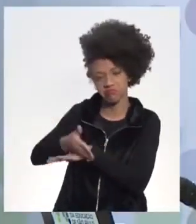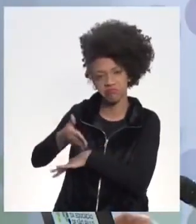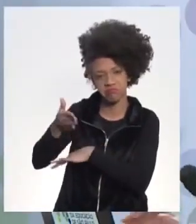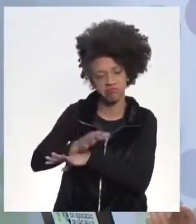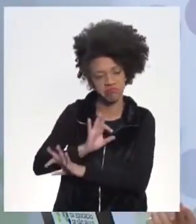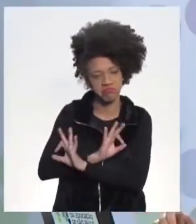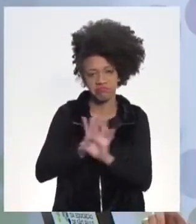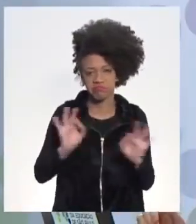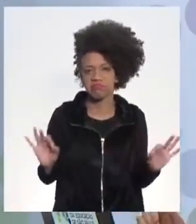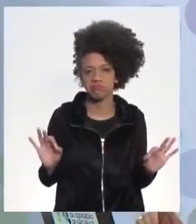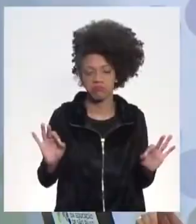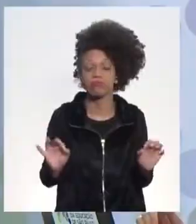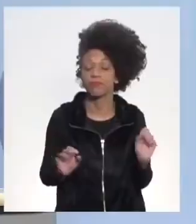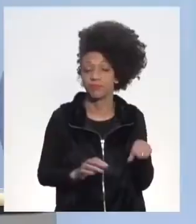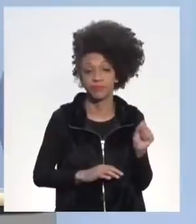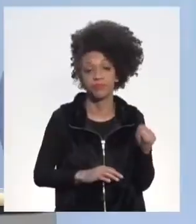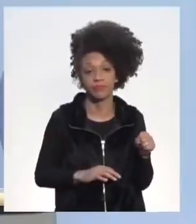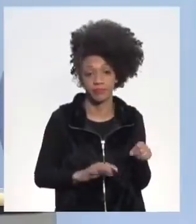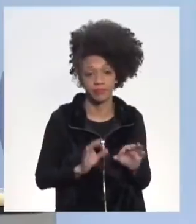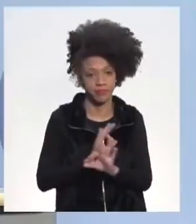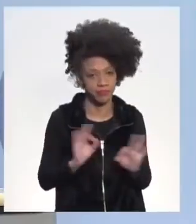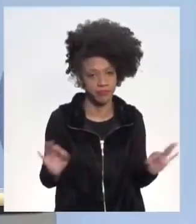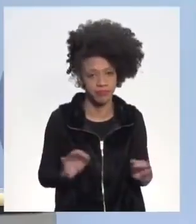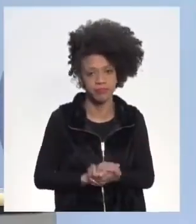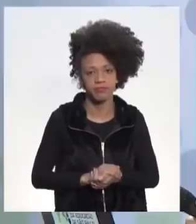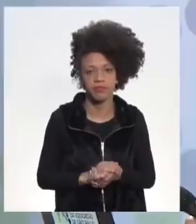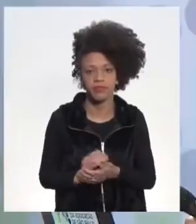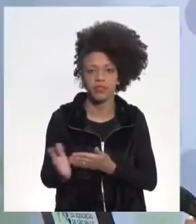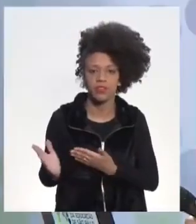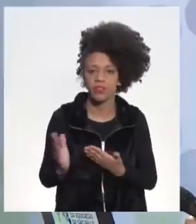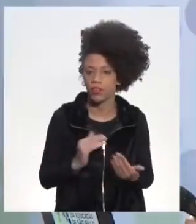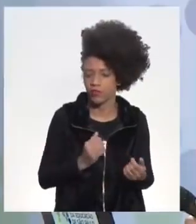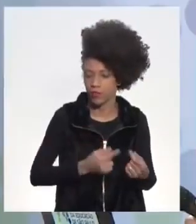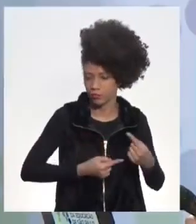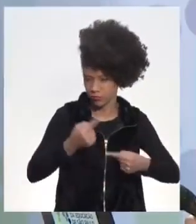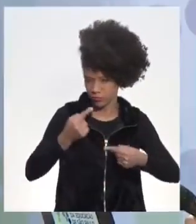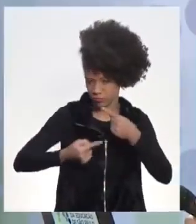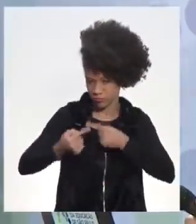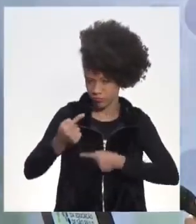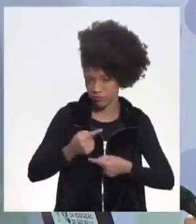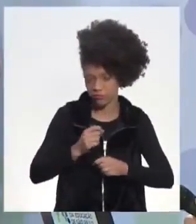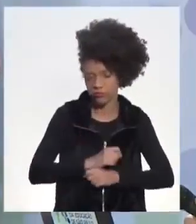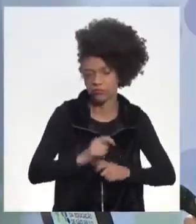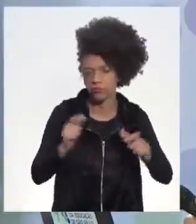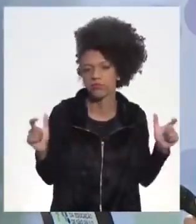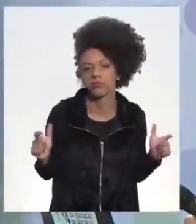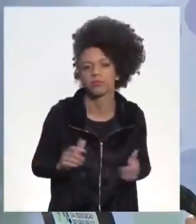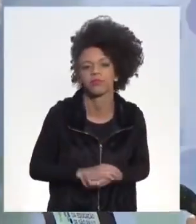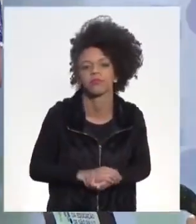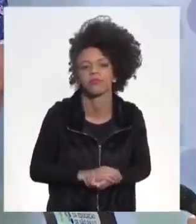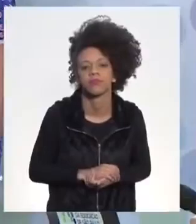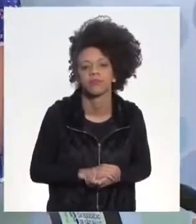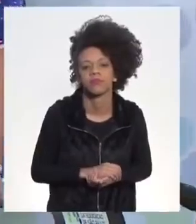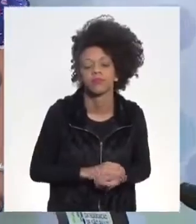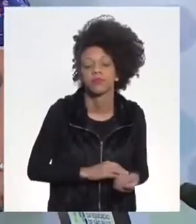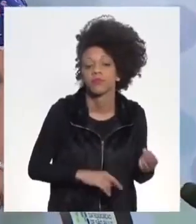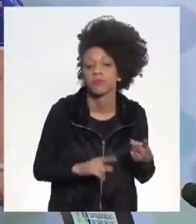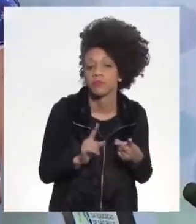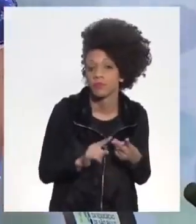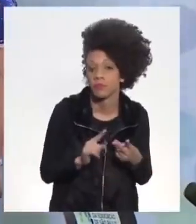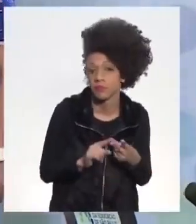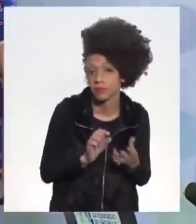nesse sentido, né, Jonas? Sim, muito boa. Vamos ampliar um pouco essa discussão? Olha a atividade 2.